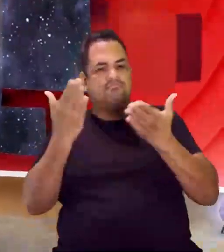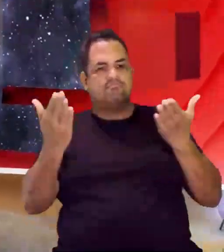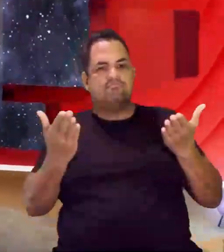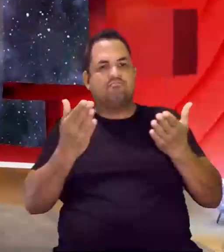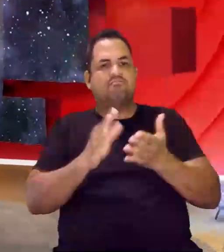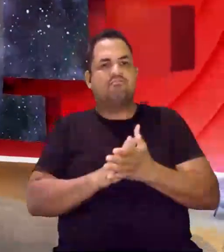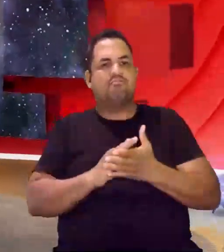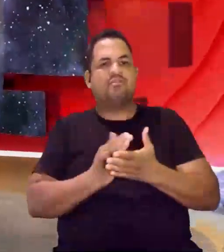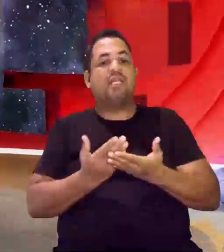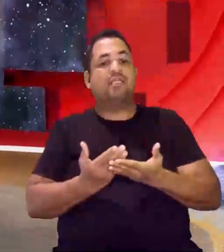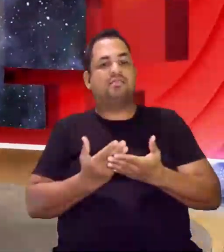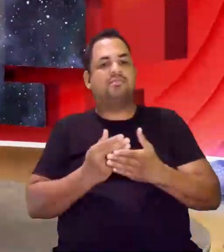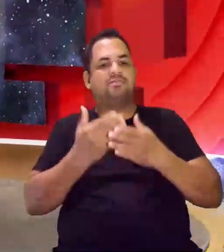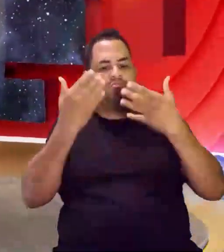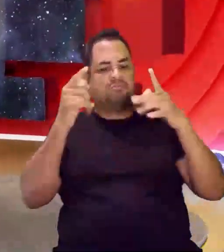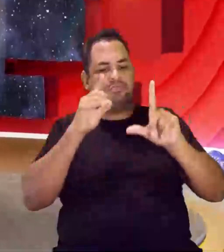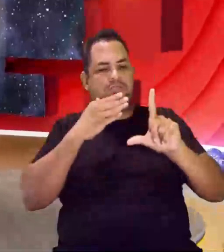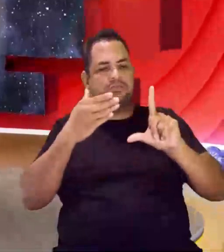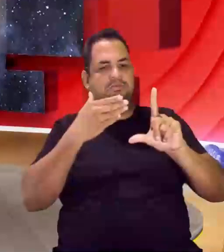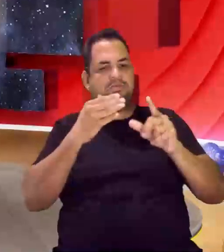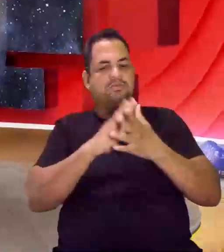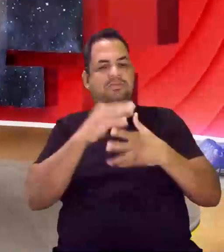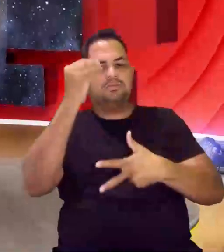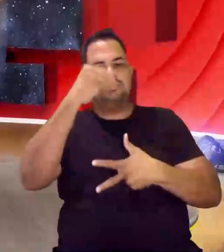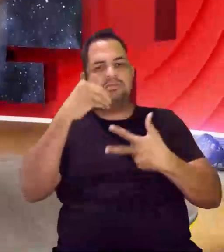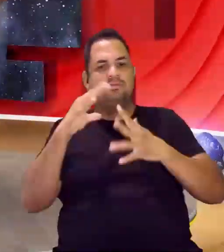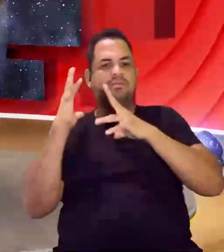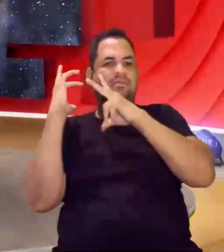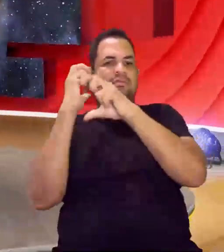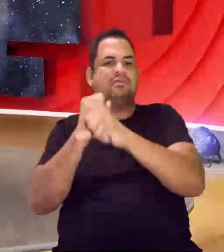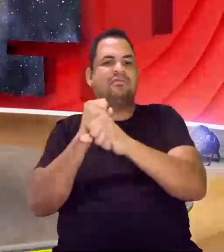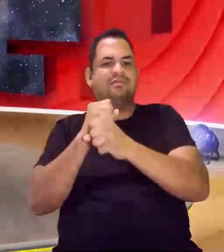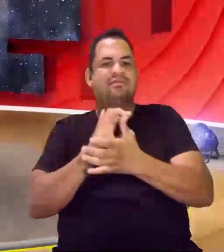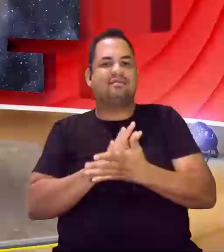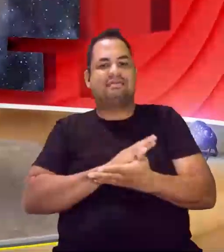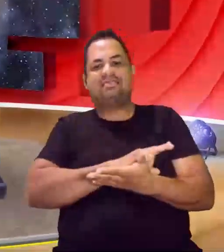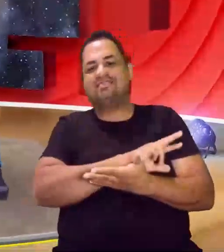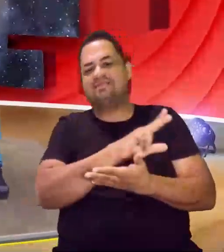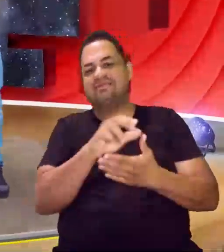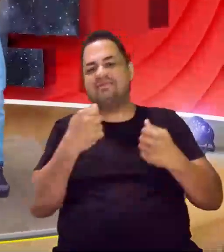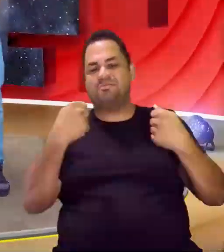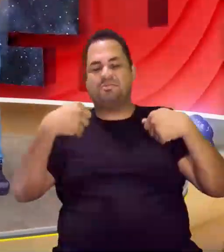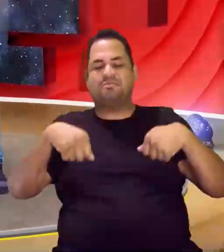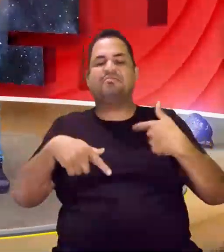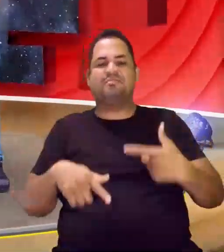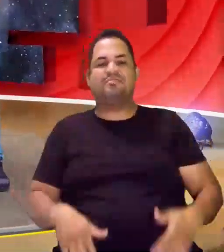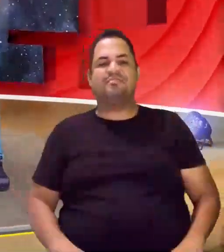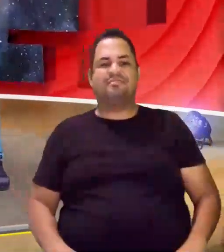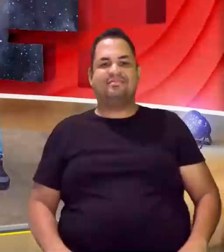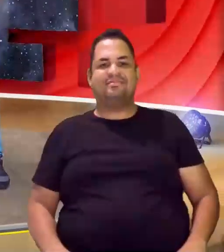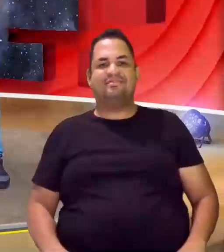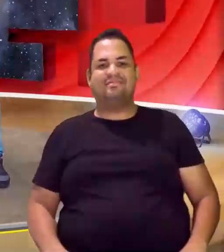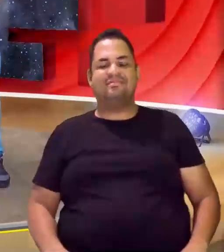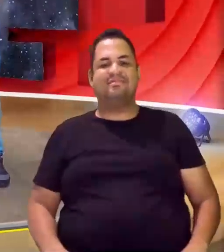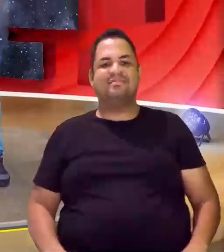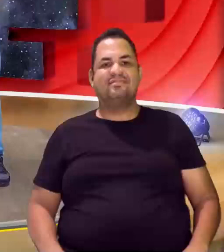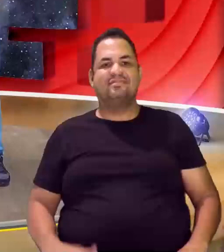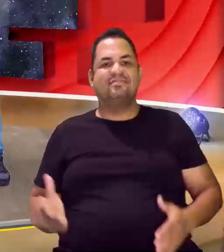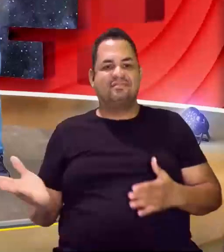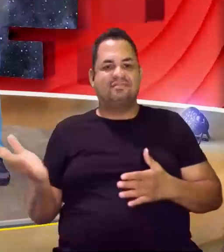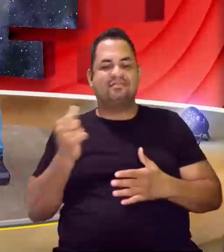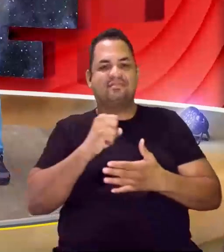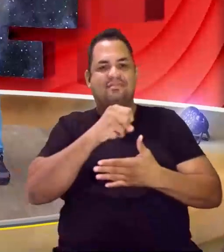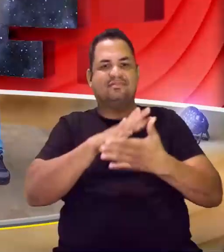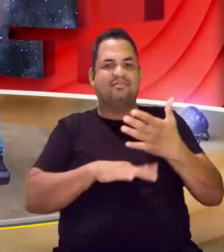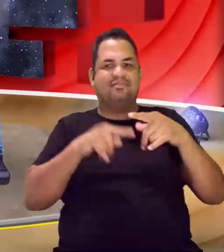coloca nas aulas do Enem, porque a aula do Enem, a revisão, ela é multifuncional, ela pode ser de qualquer assunto, certo? Beleza! Então, vamos